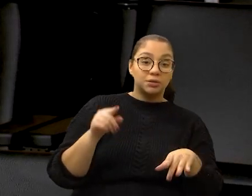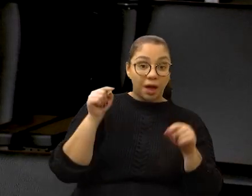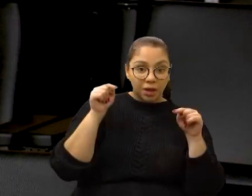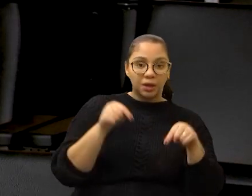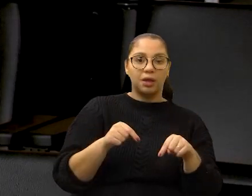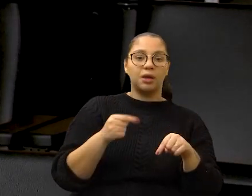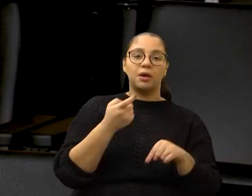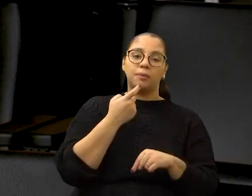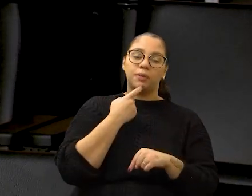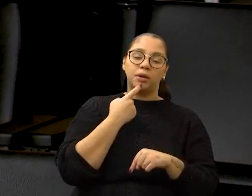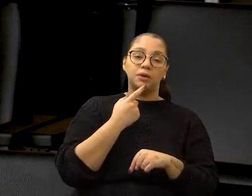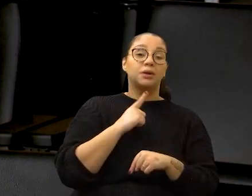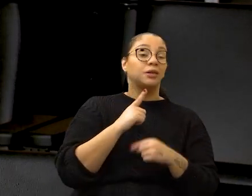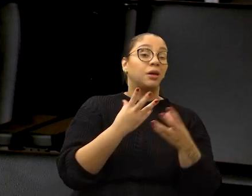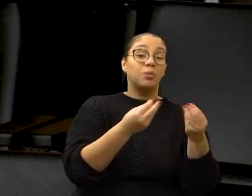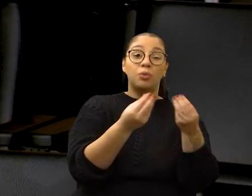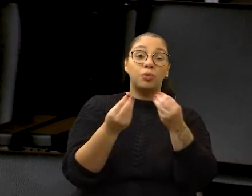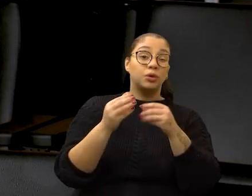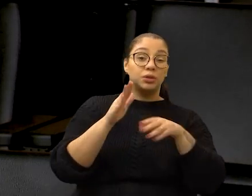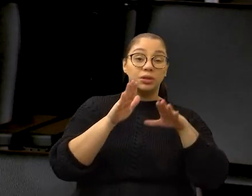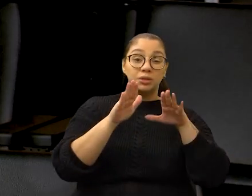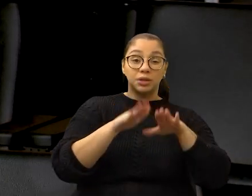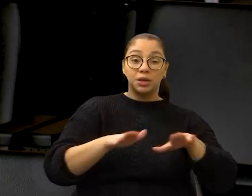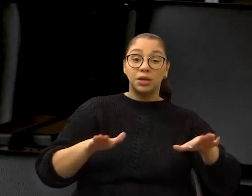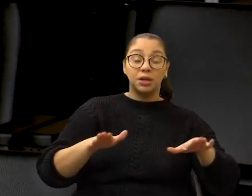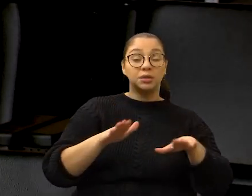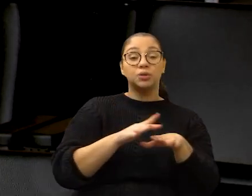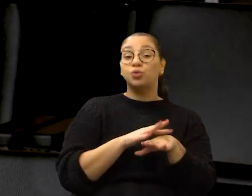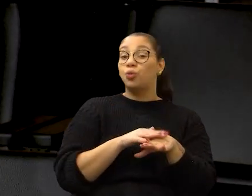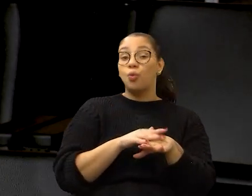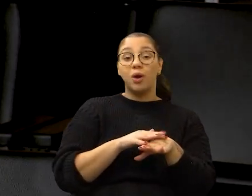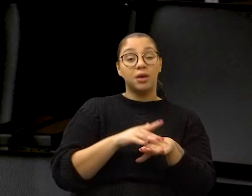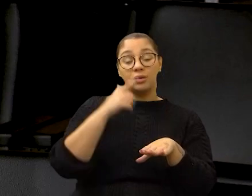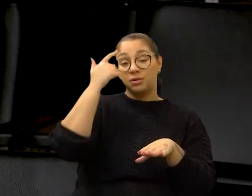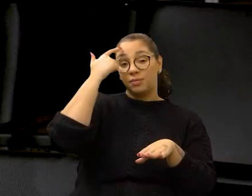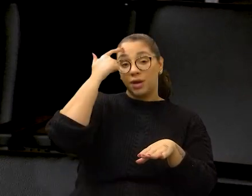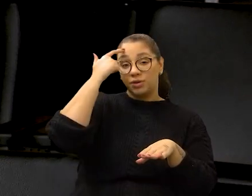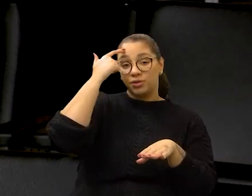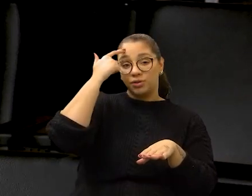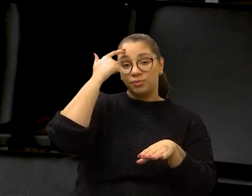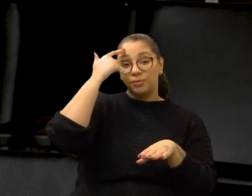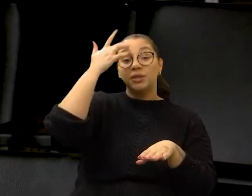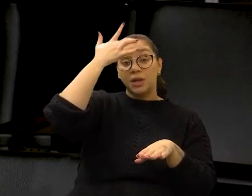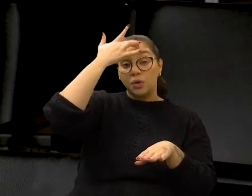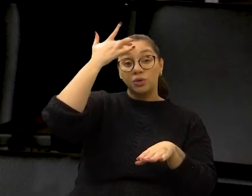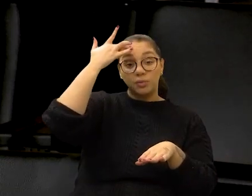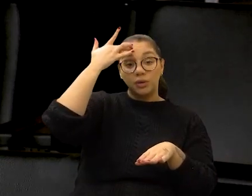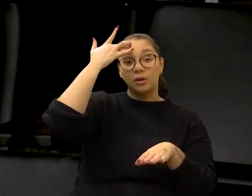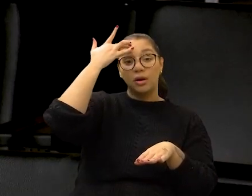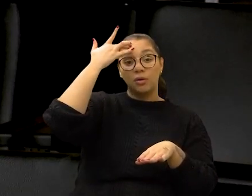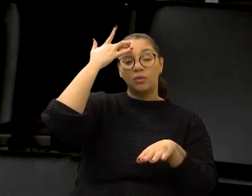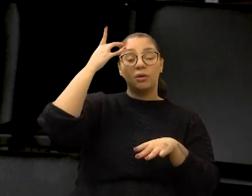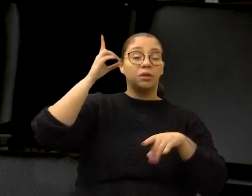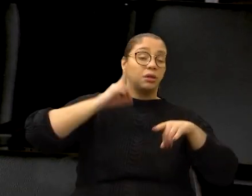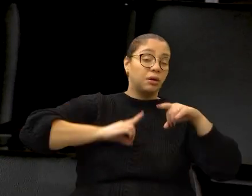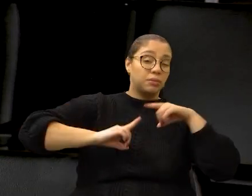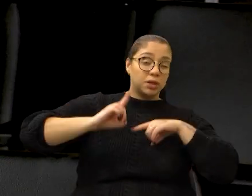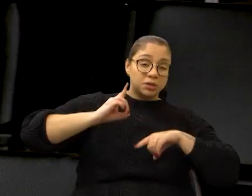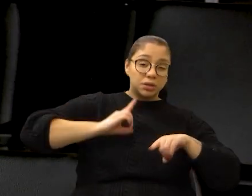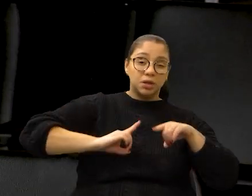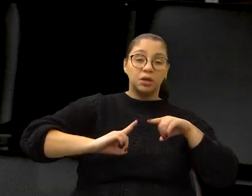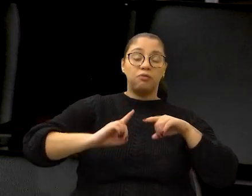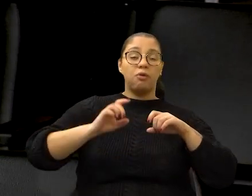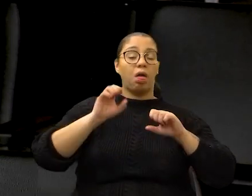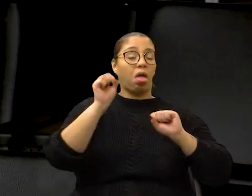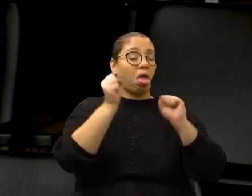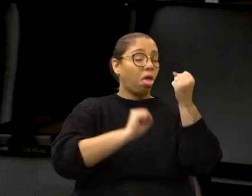Gabriel? Tem muitas crianças que estão adoecidas mentalmente, questão da saúde mental. Crianças depressivas,